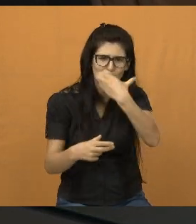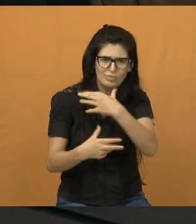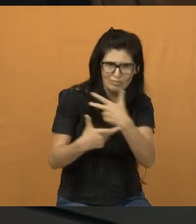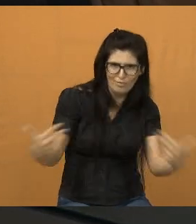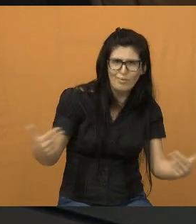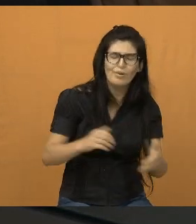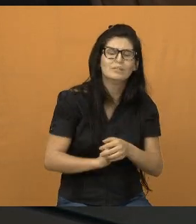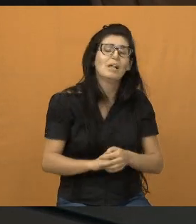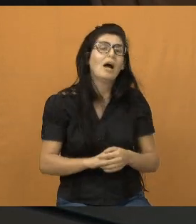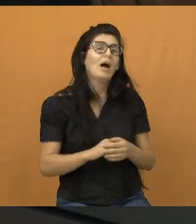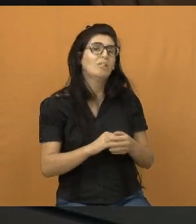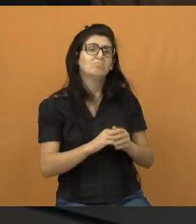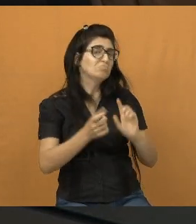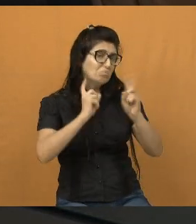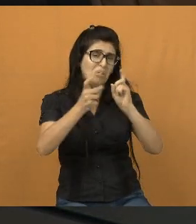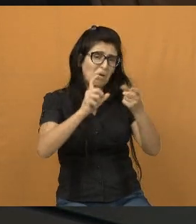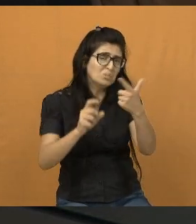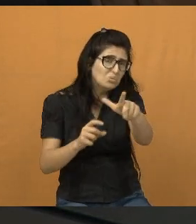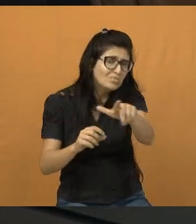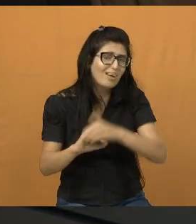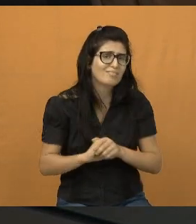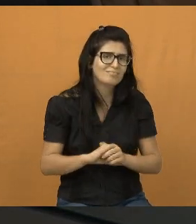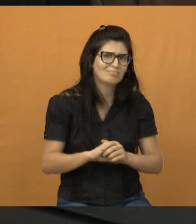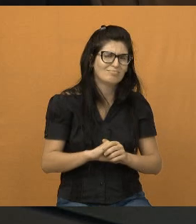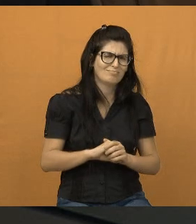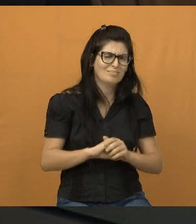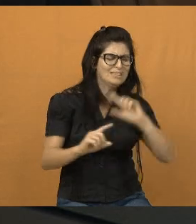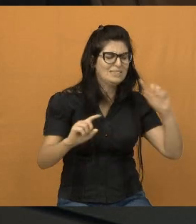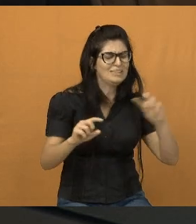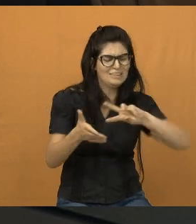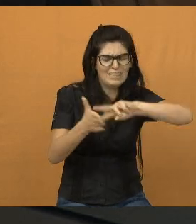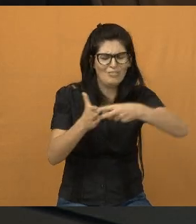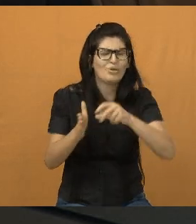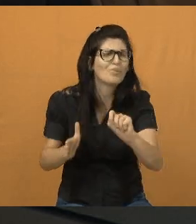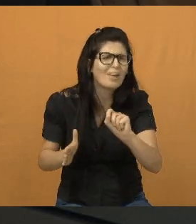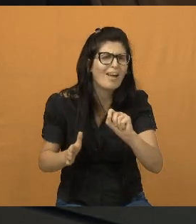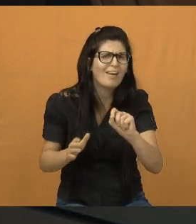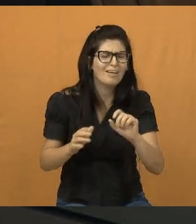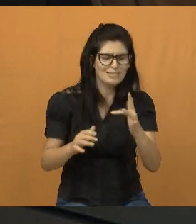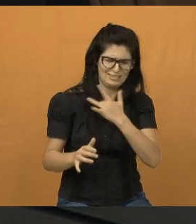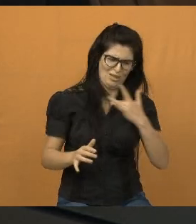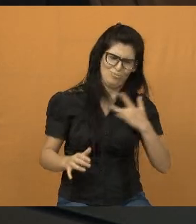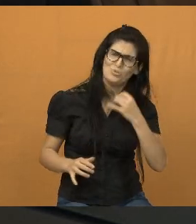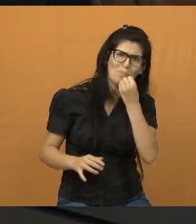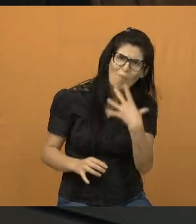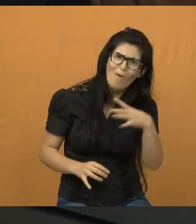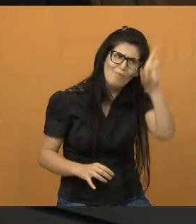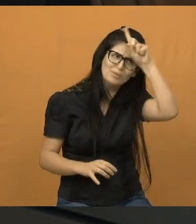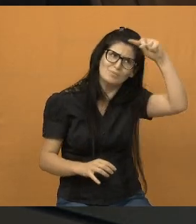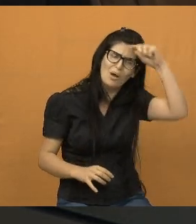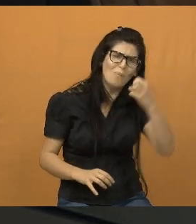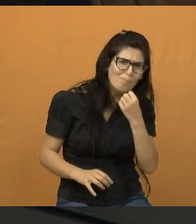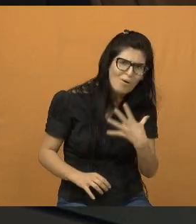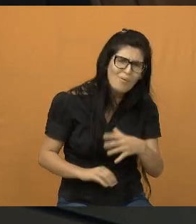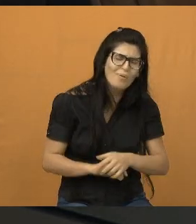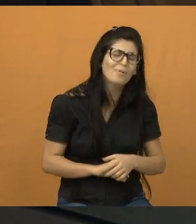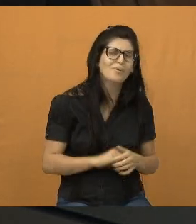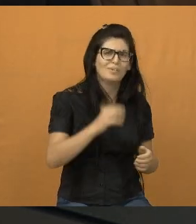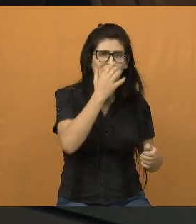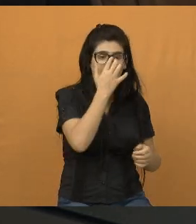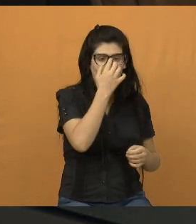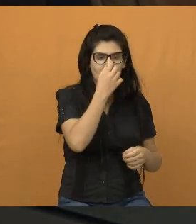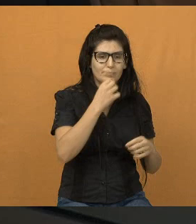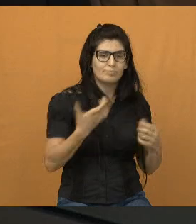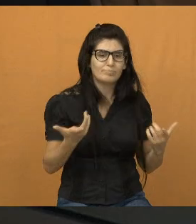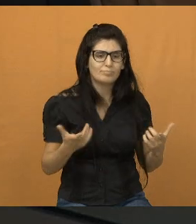saúde, né, da nossa cidade. E aí vocês digam assim para o vereador, mas vocês têm que ver com o deputado. Se eu não tenho um